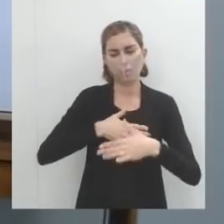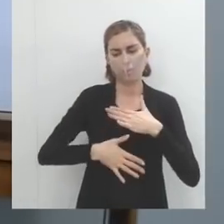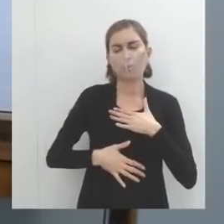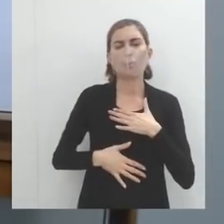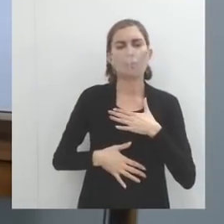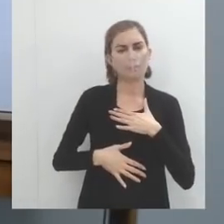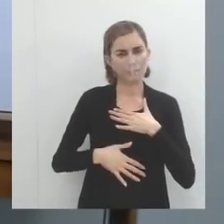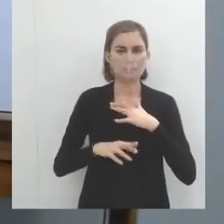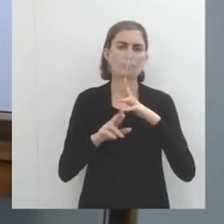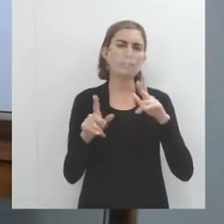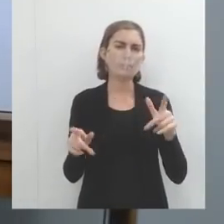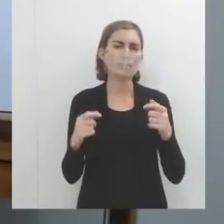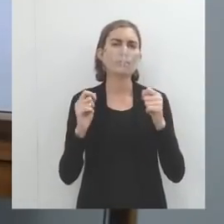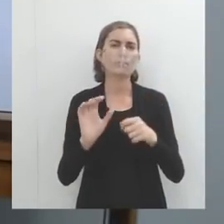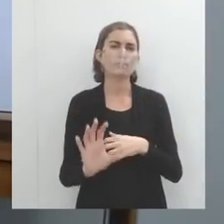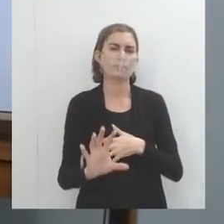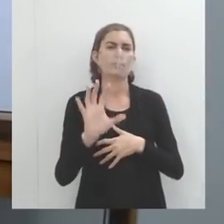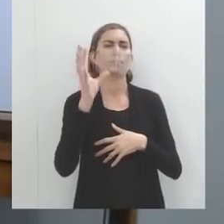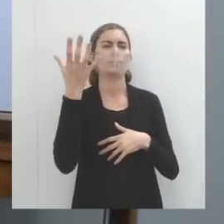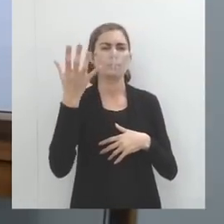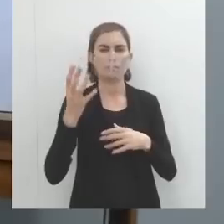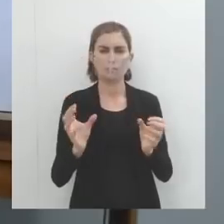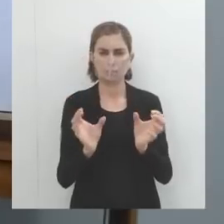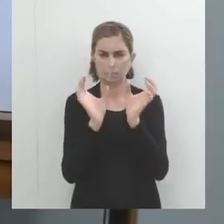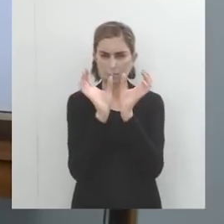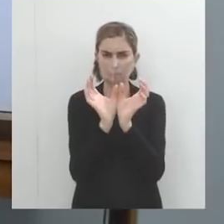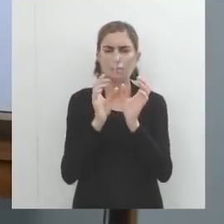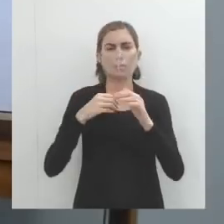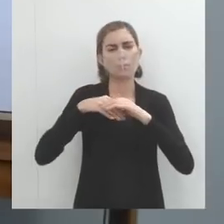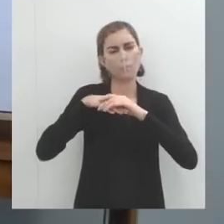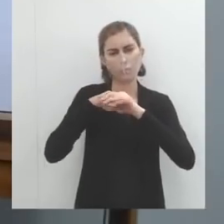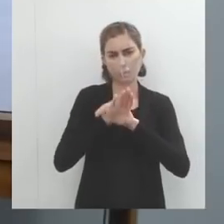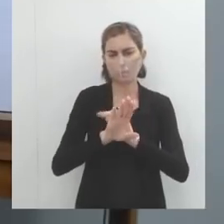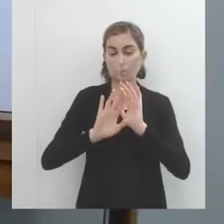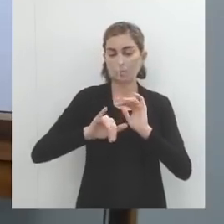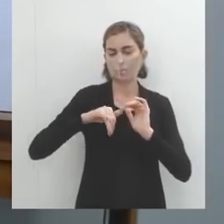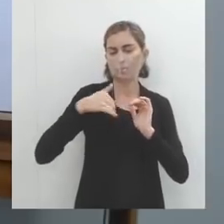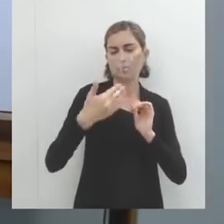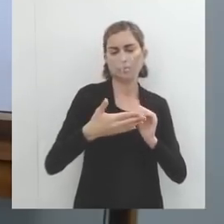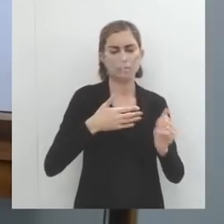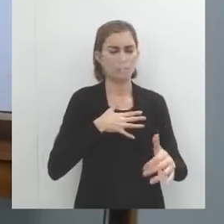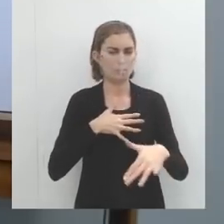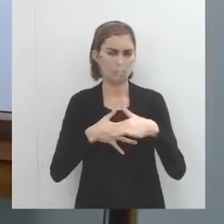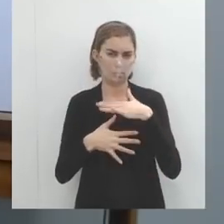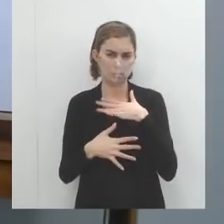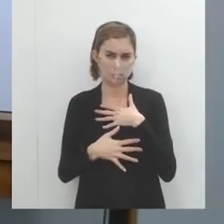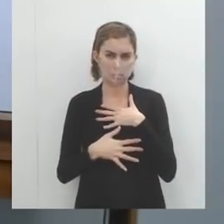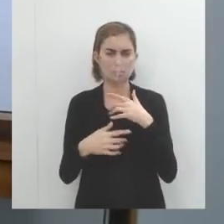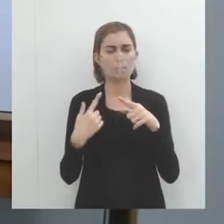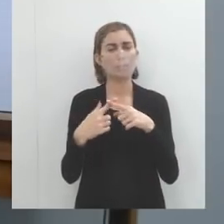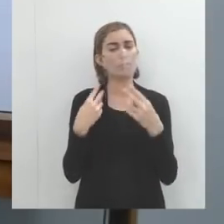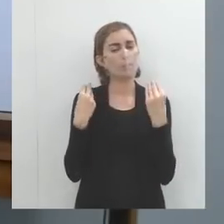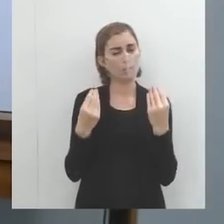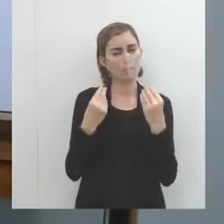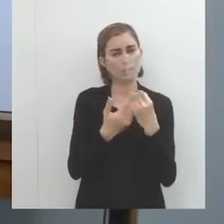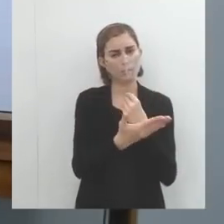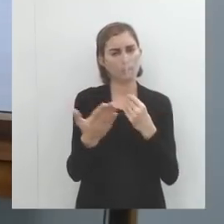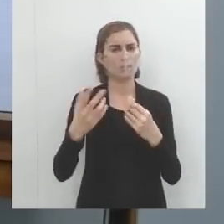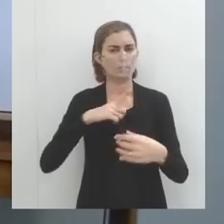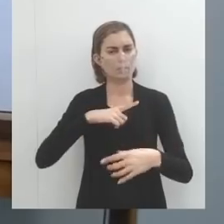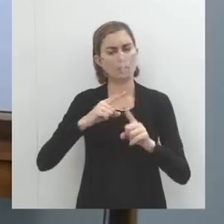do corpo. Então, o que é que acontece? Os testículos, eles são guardados fora do corpo para que você tenha